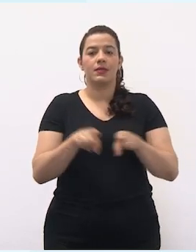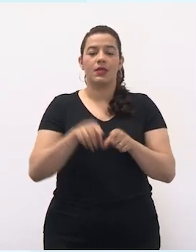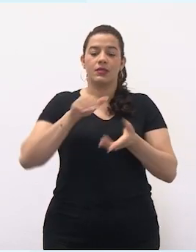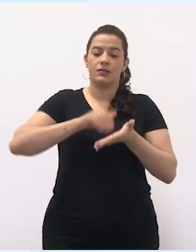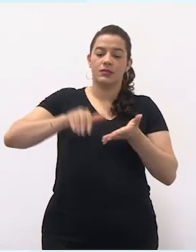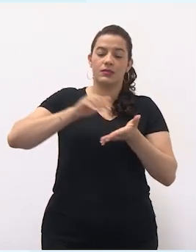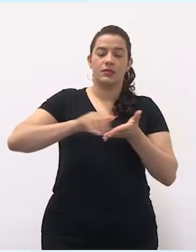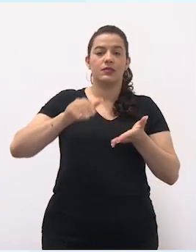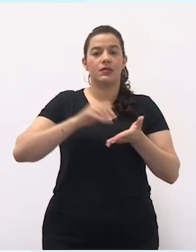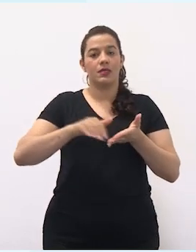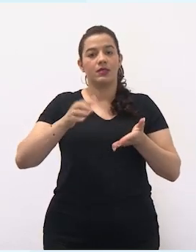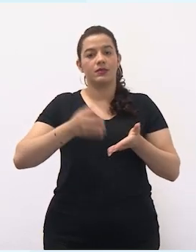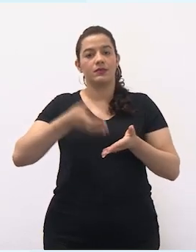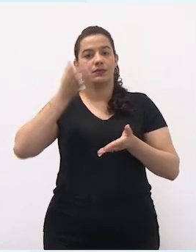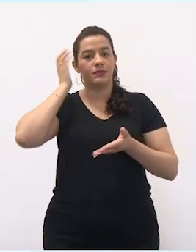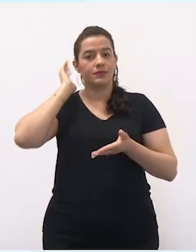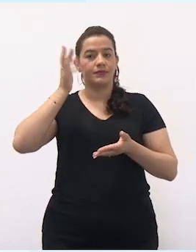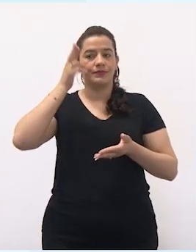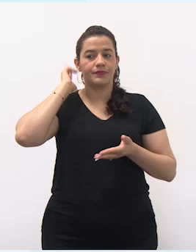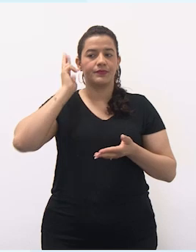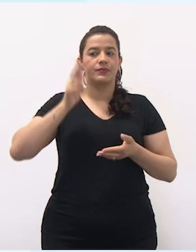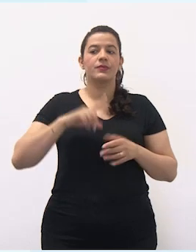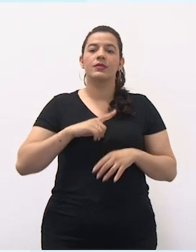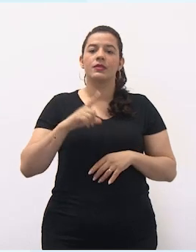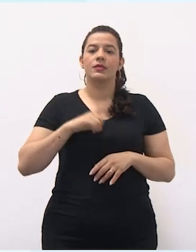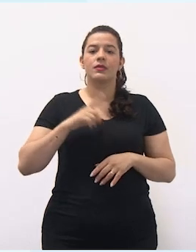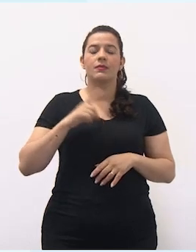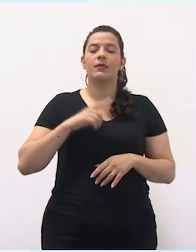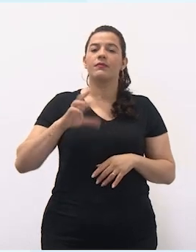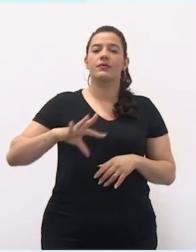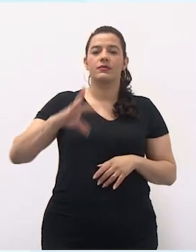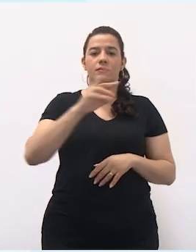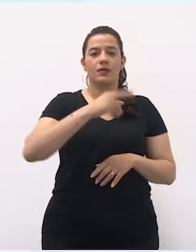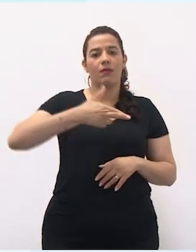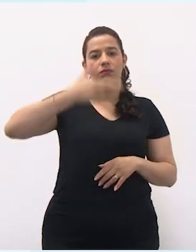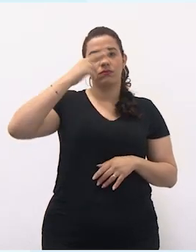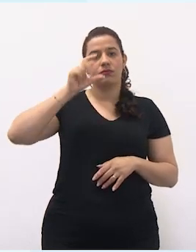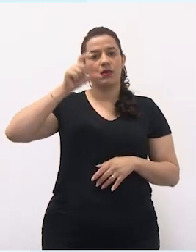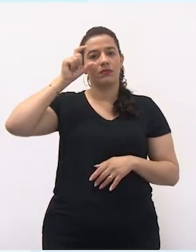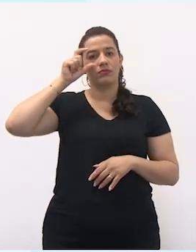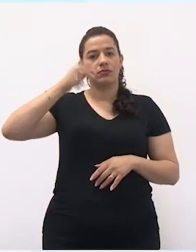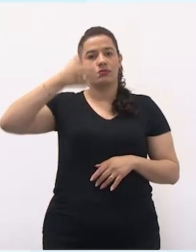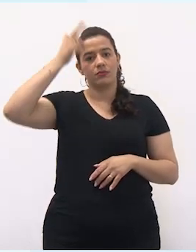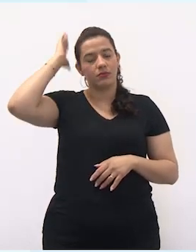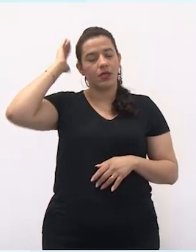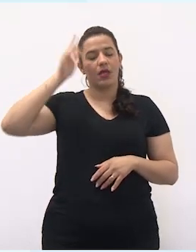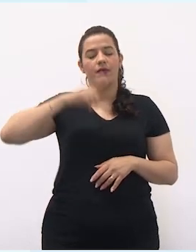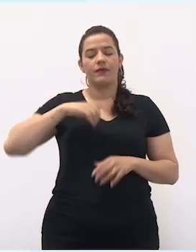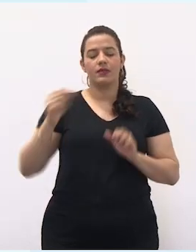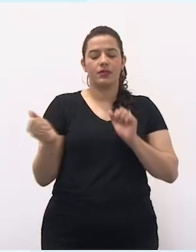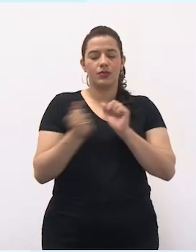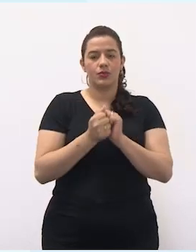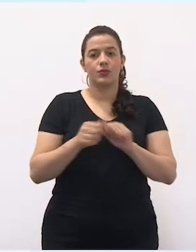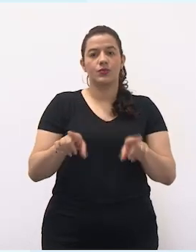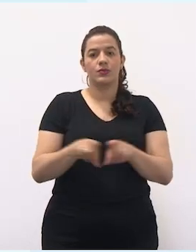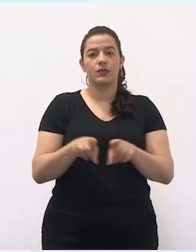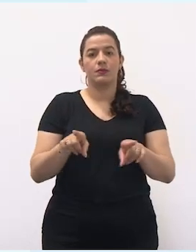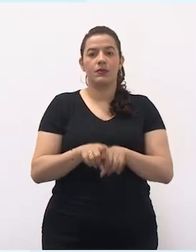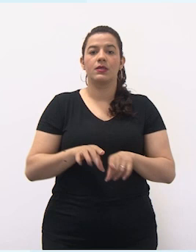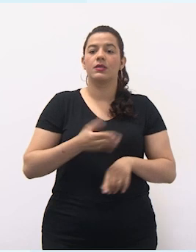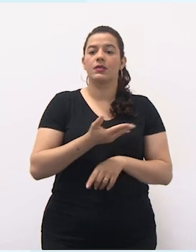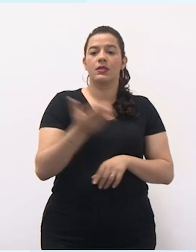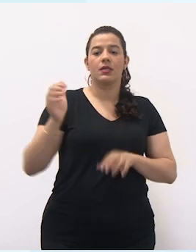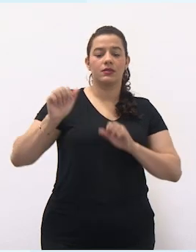estará conosco, mais os nossos queridos convidados parceiros aí, e a gente vai ter, então, um apanhadão do que foi esse mês do